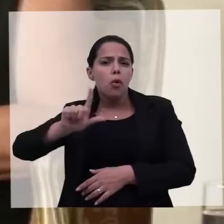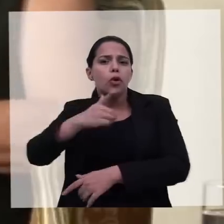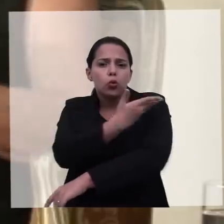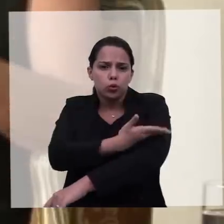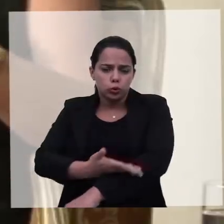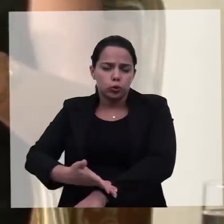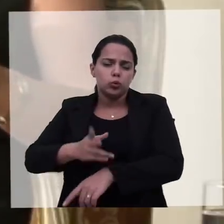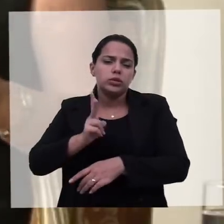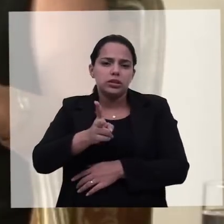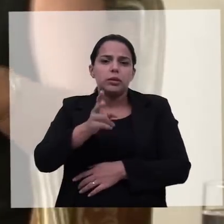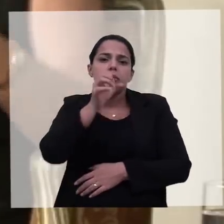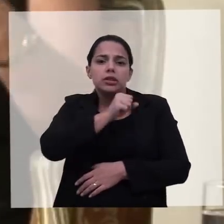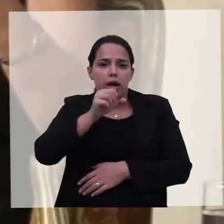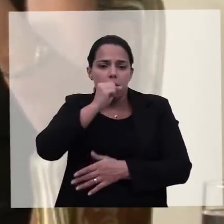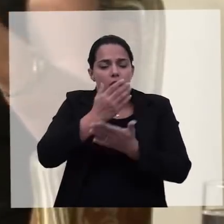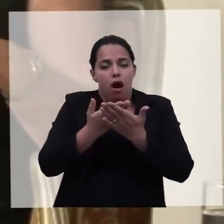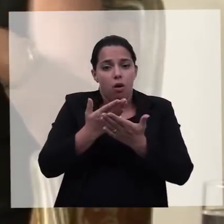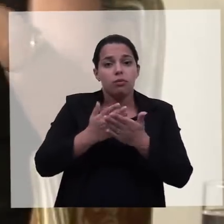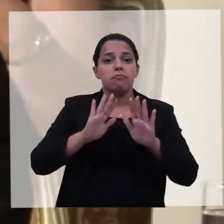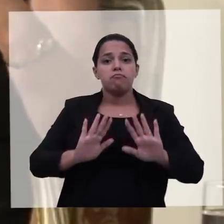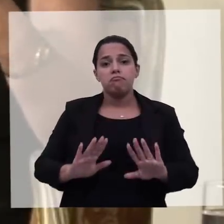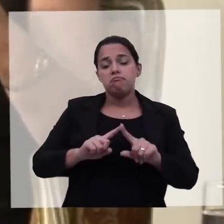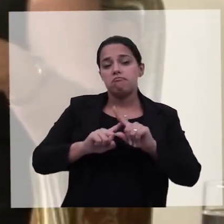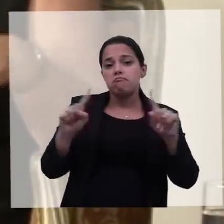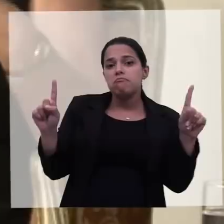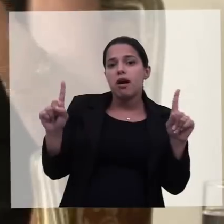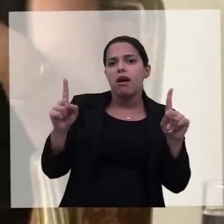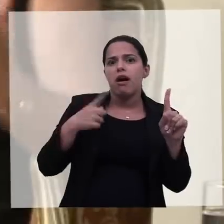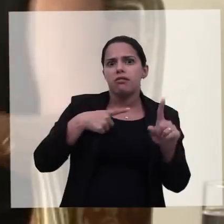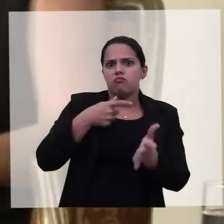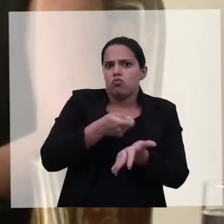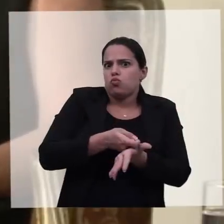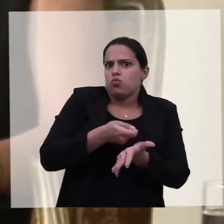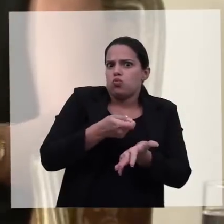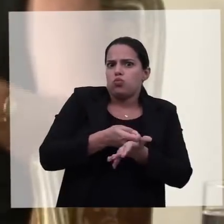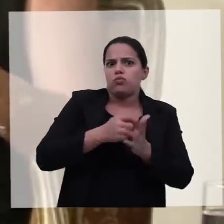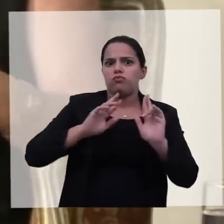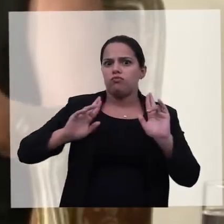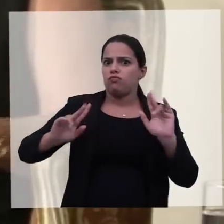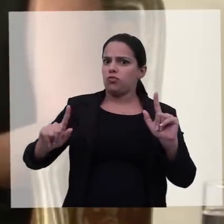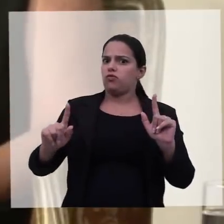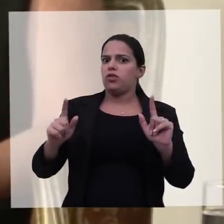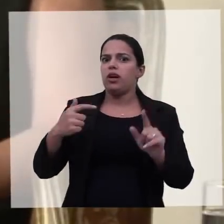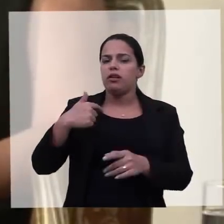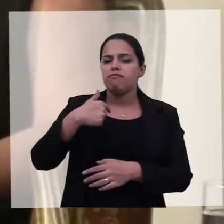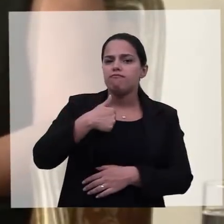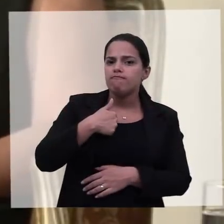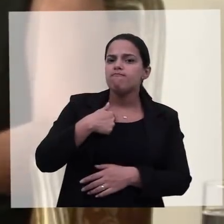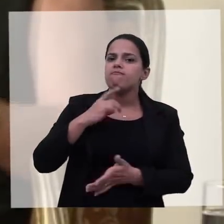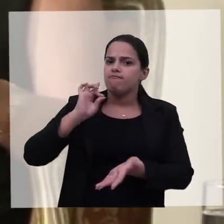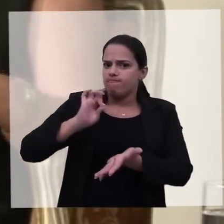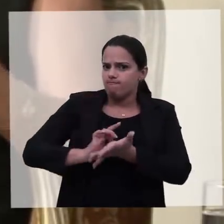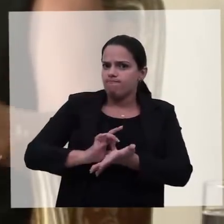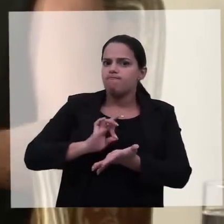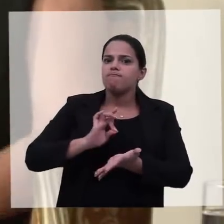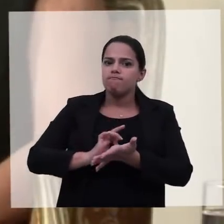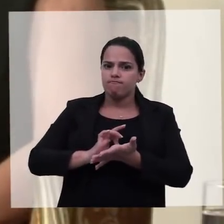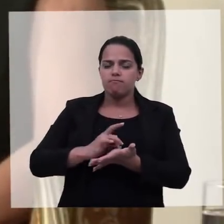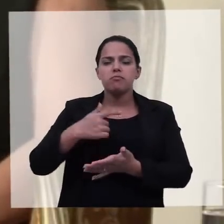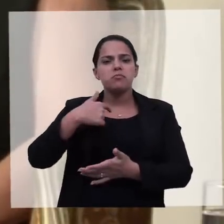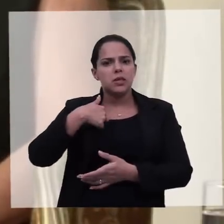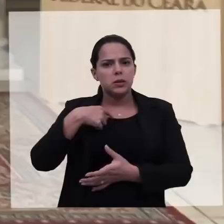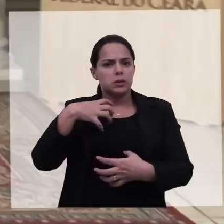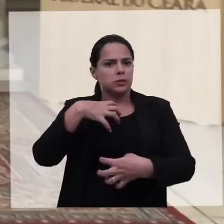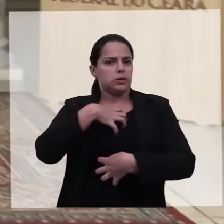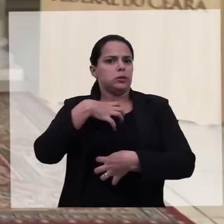no sábado. E então, o sistema que cobrava mais, não tinha dúvida